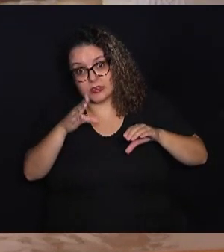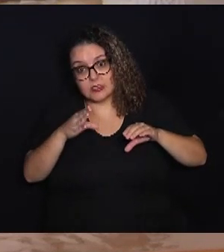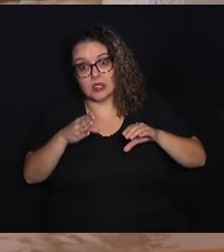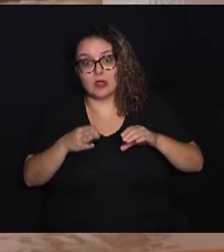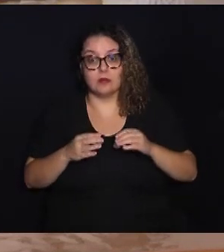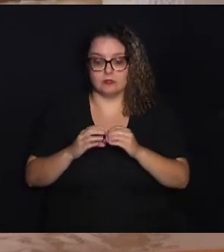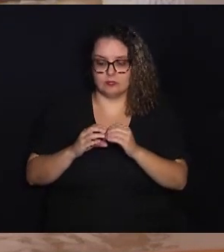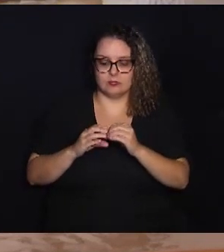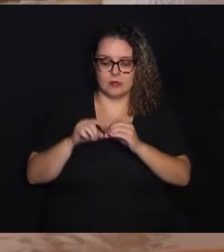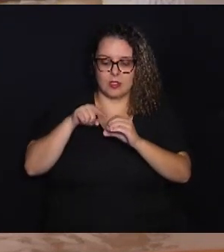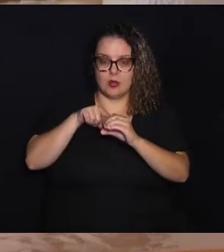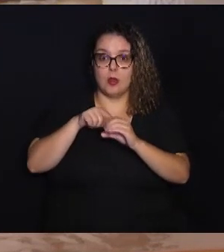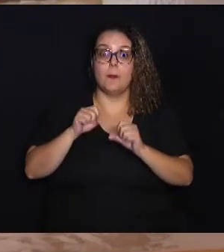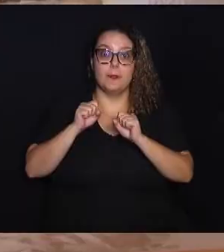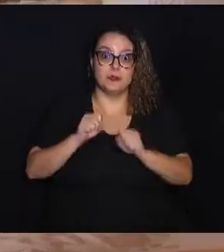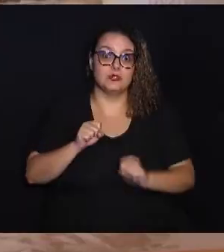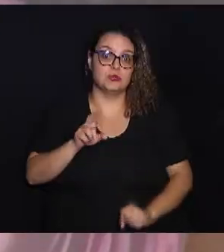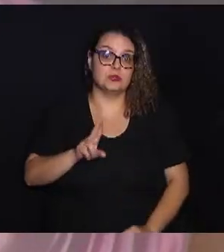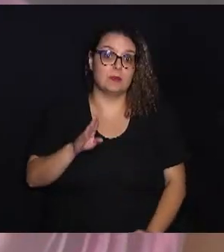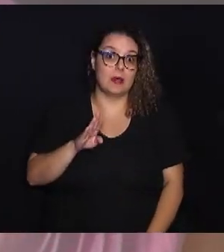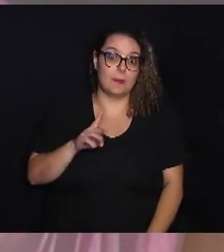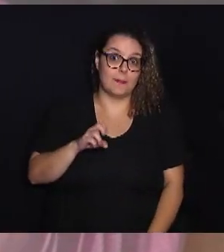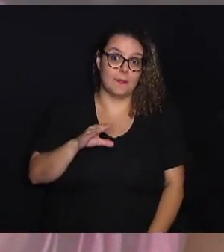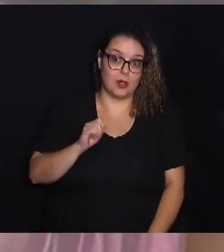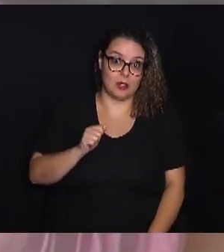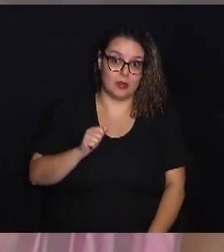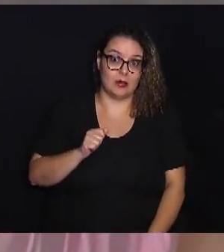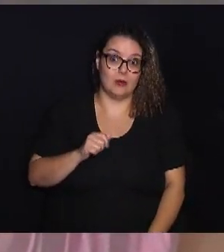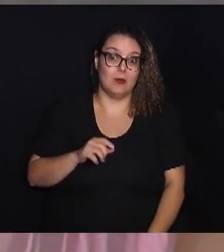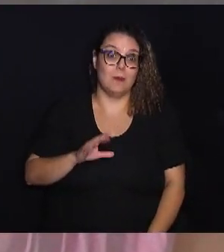em pedacinhos pequenos.